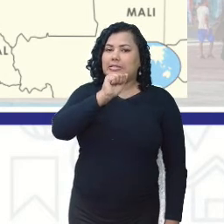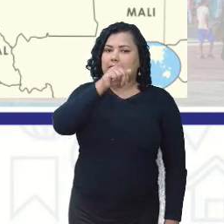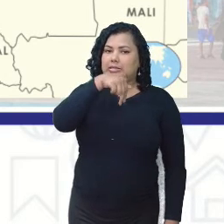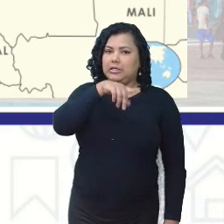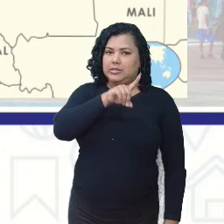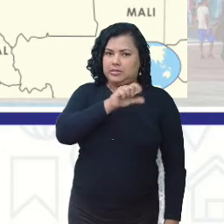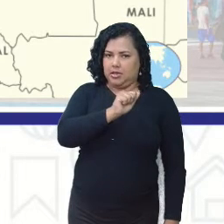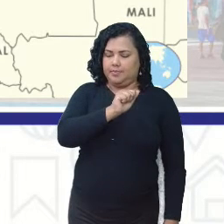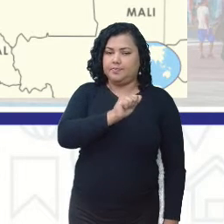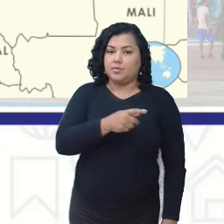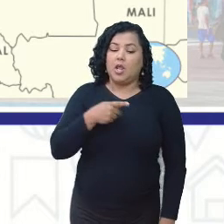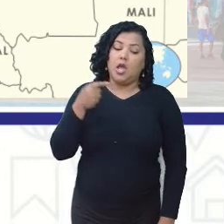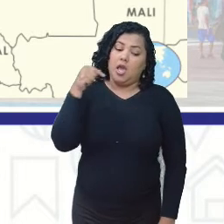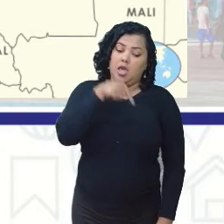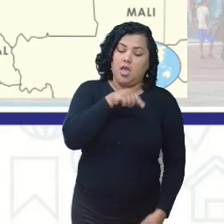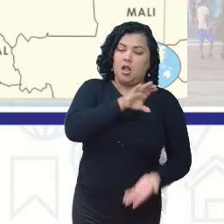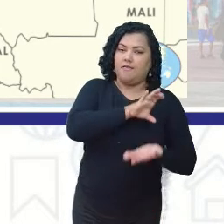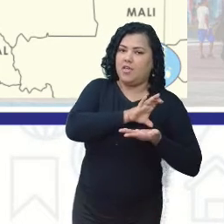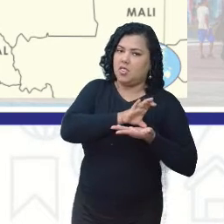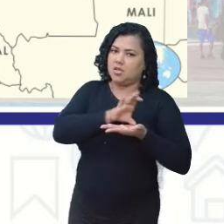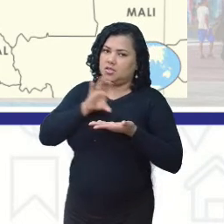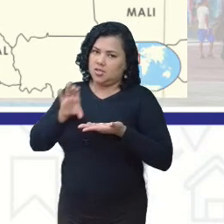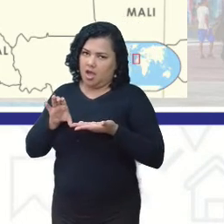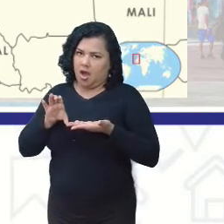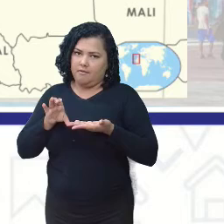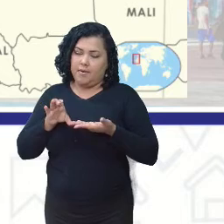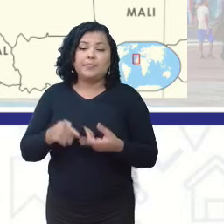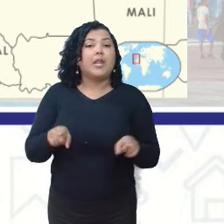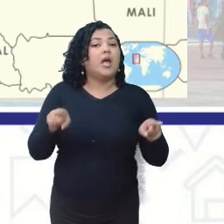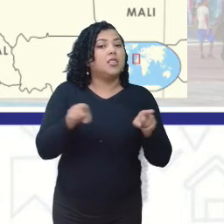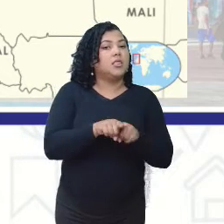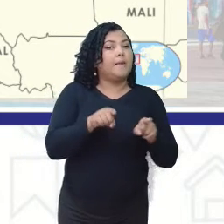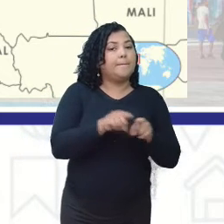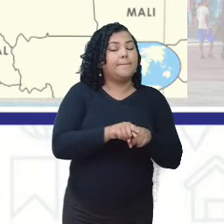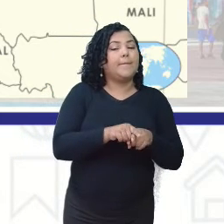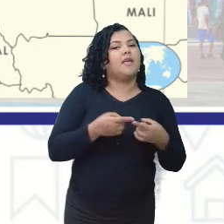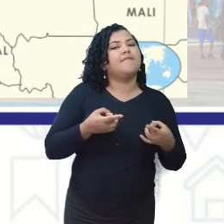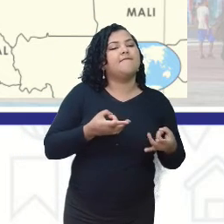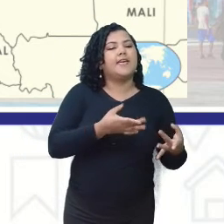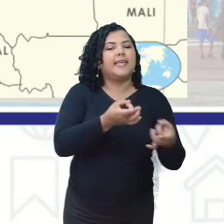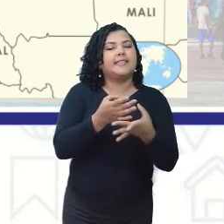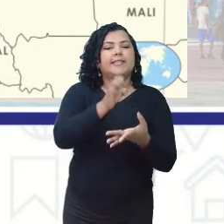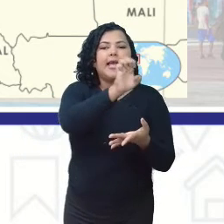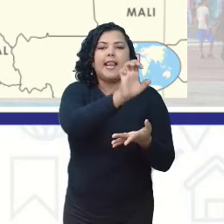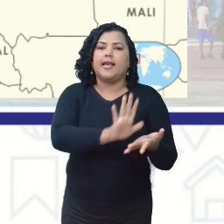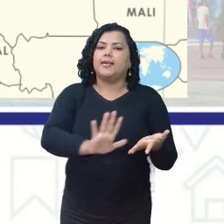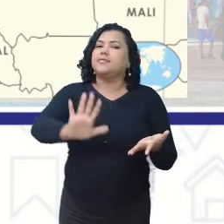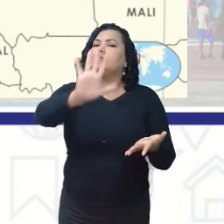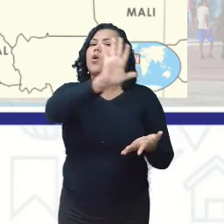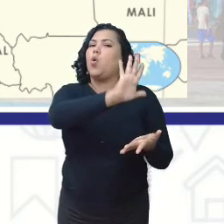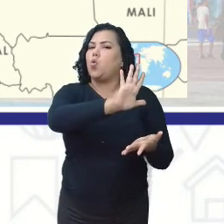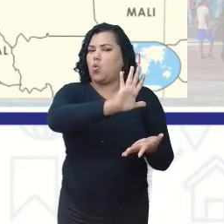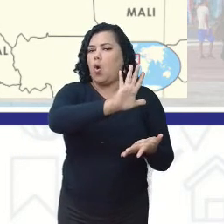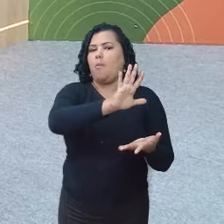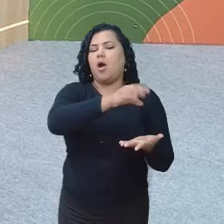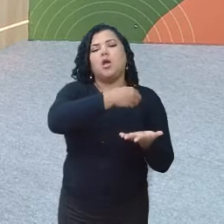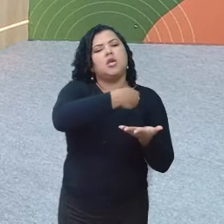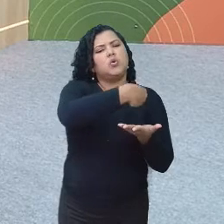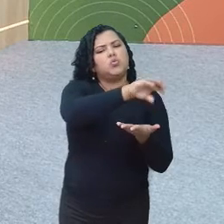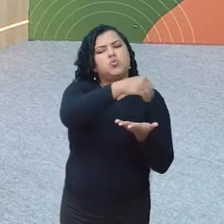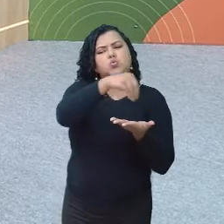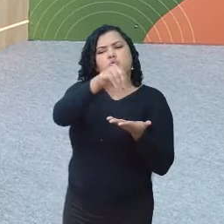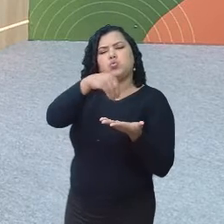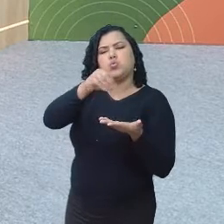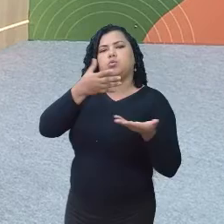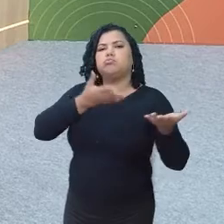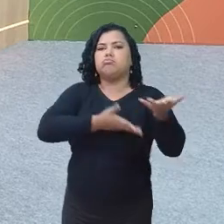holandeses financiavam a produção, transportavam o açúcar para a Europa, refinavam e faziam a distribuição, ou